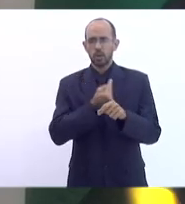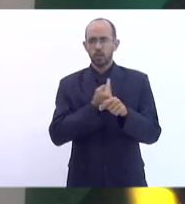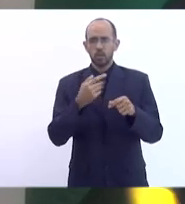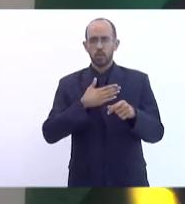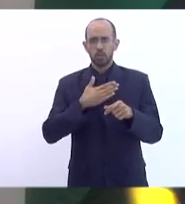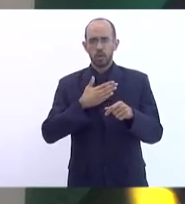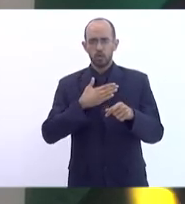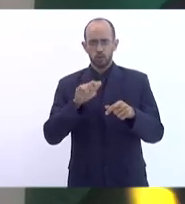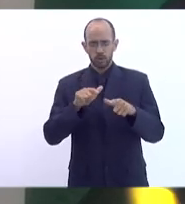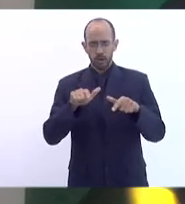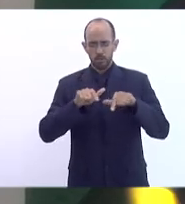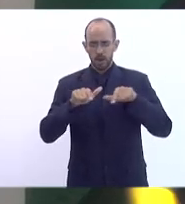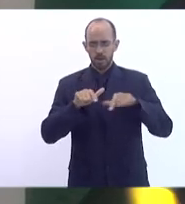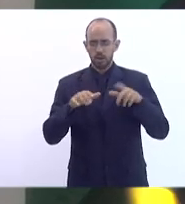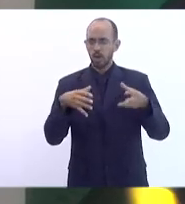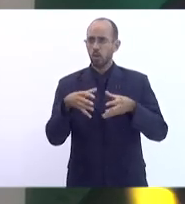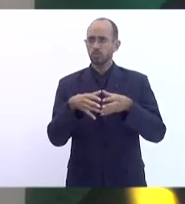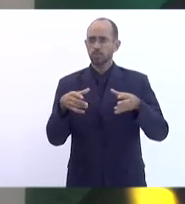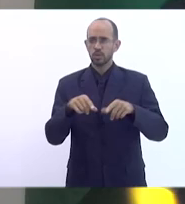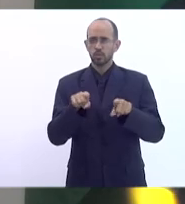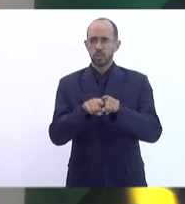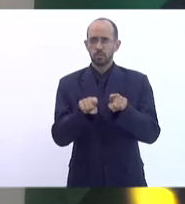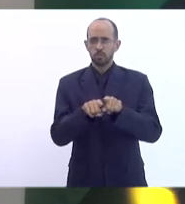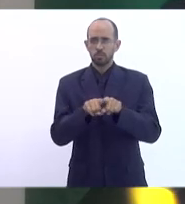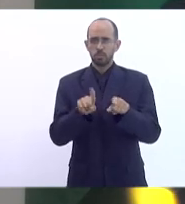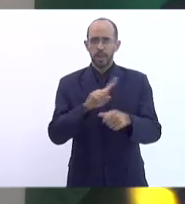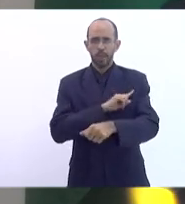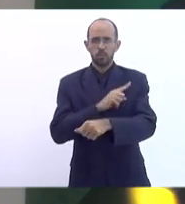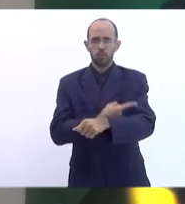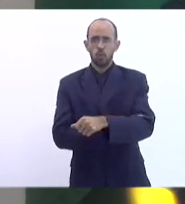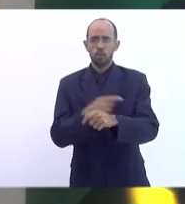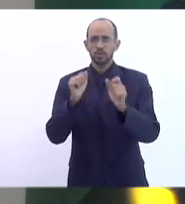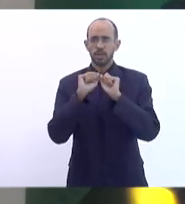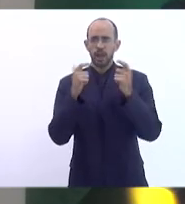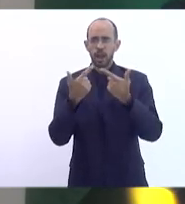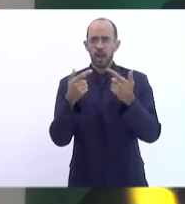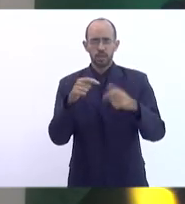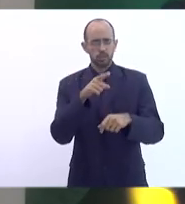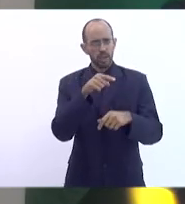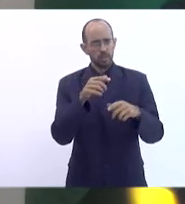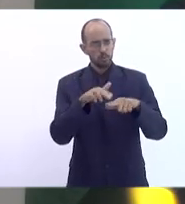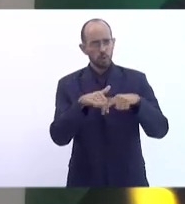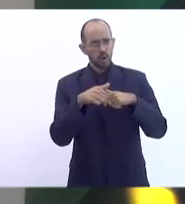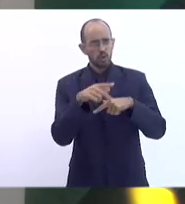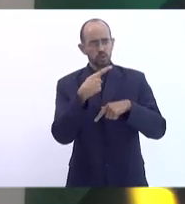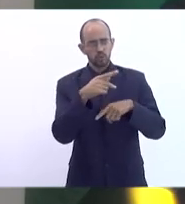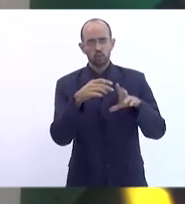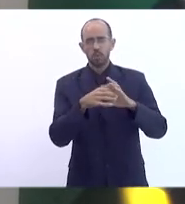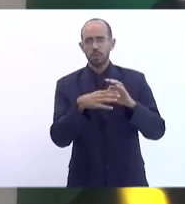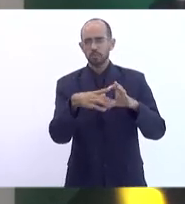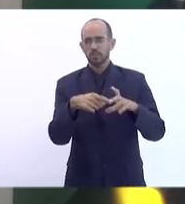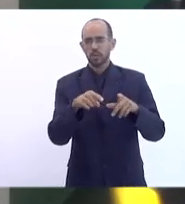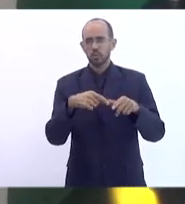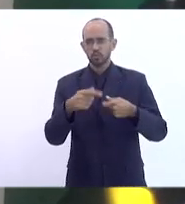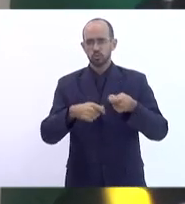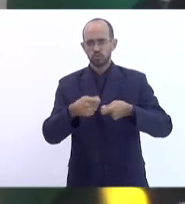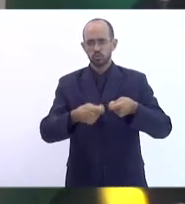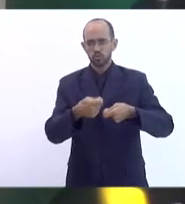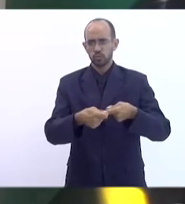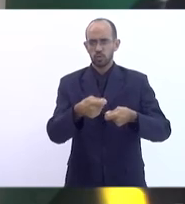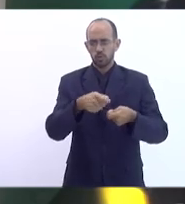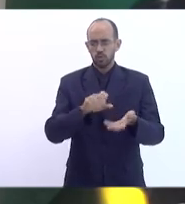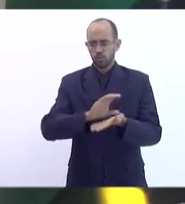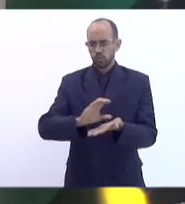comissão mas a força que Assembleia Legislativa tá ganhando é fruto aí da tua permissão da tua gestão e não só